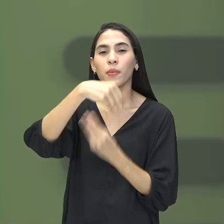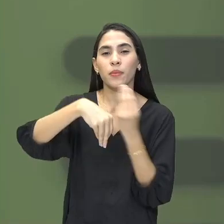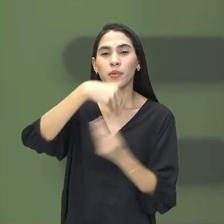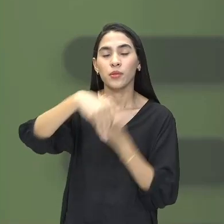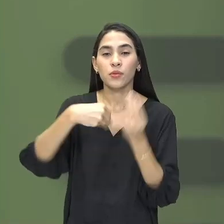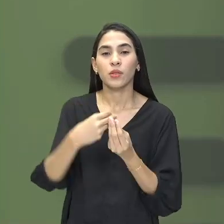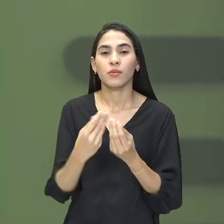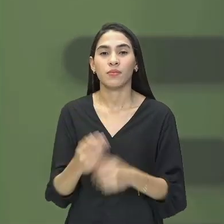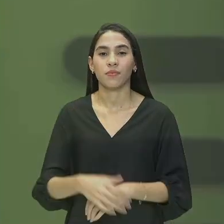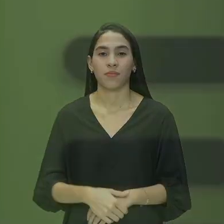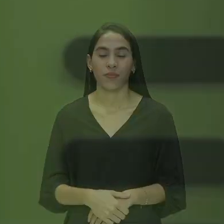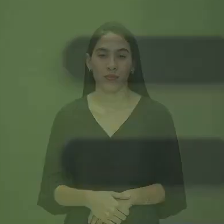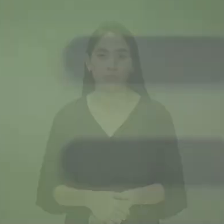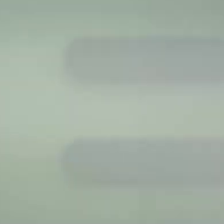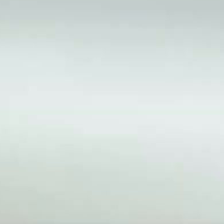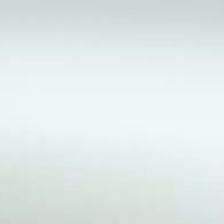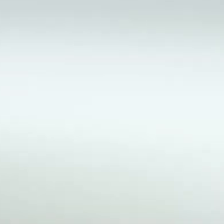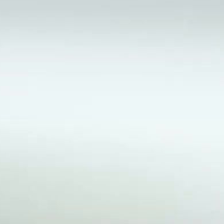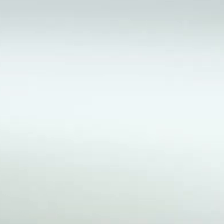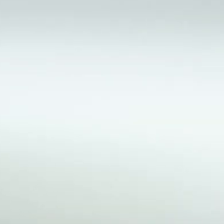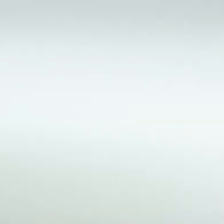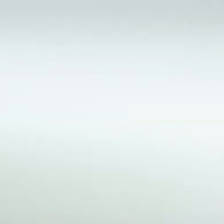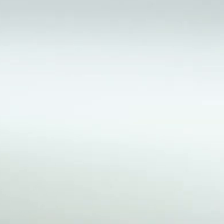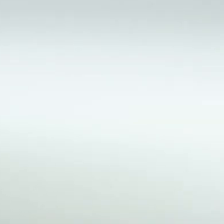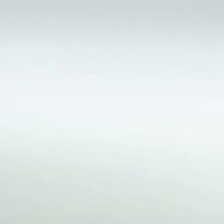Vamos conhecer.